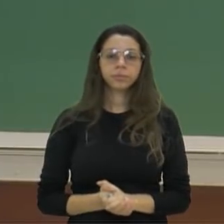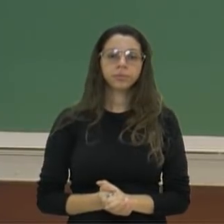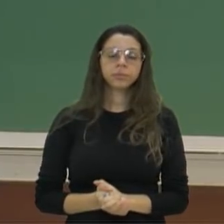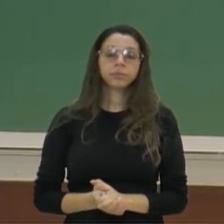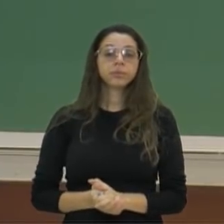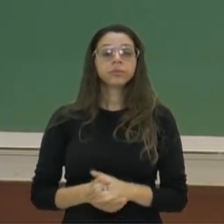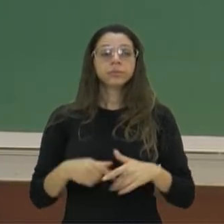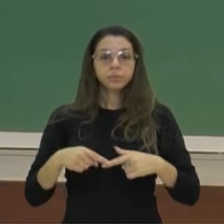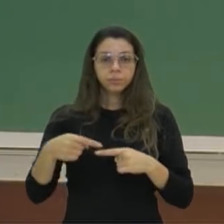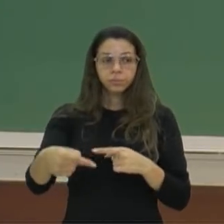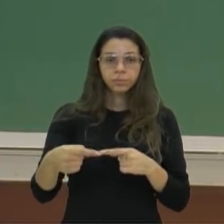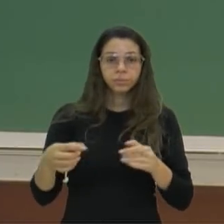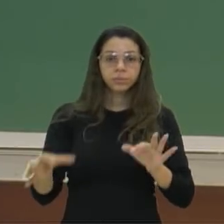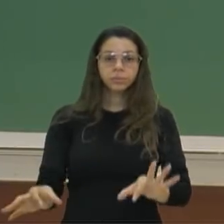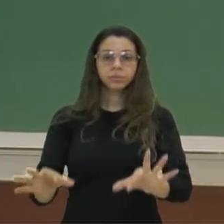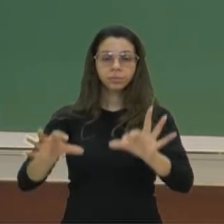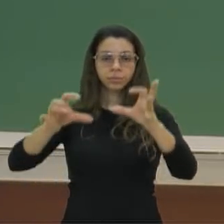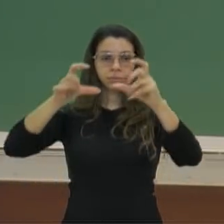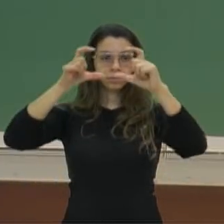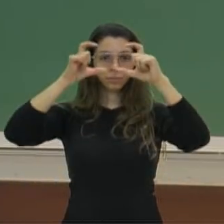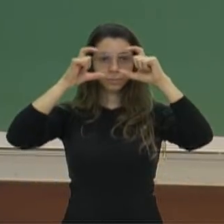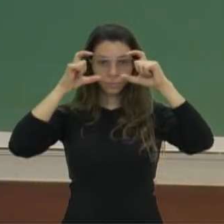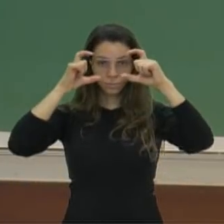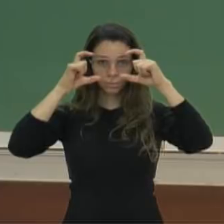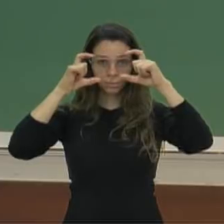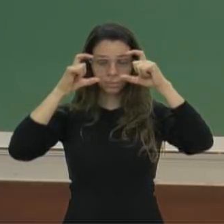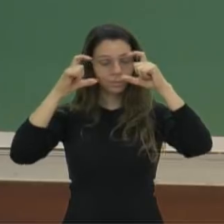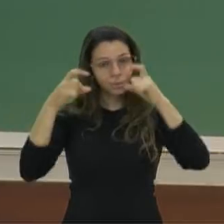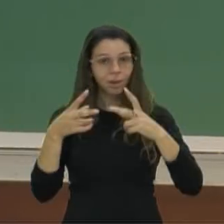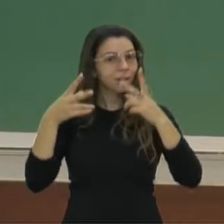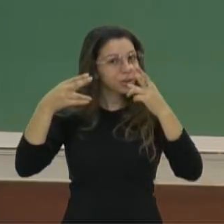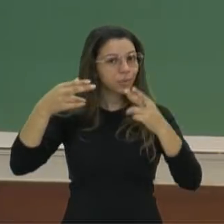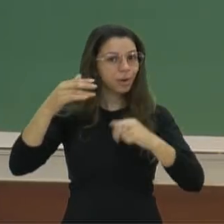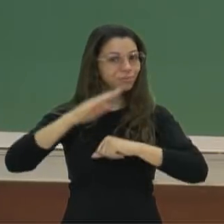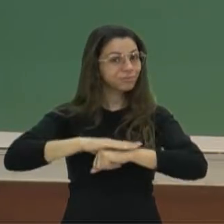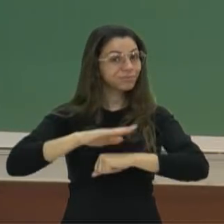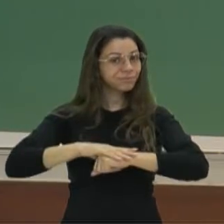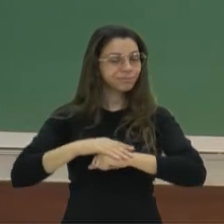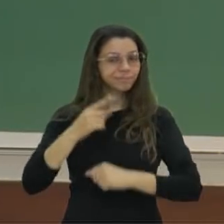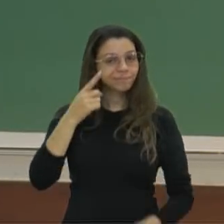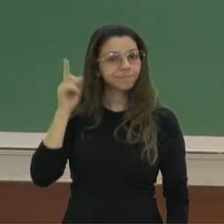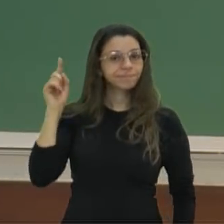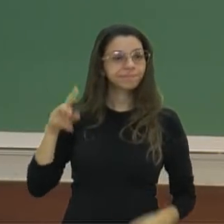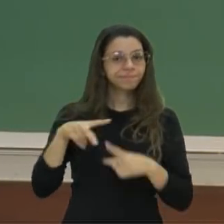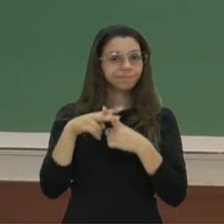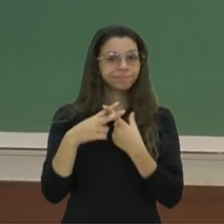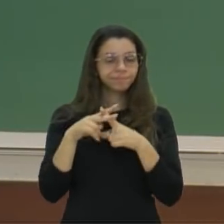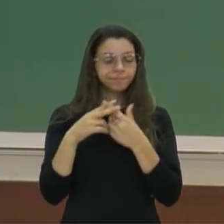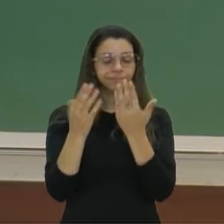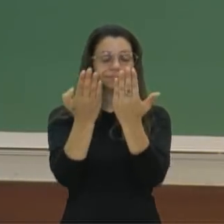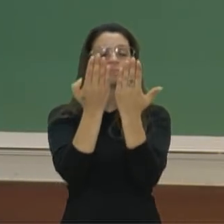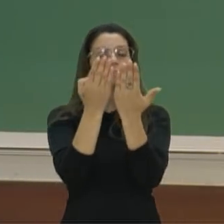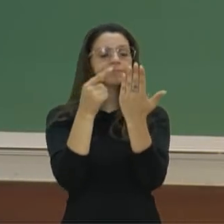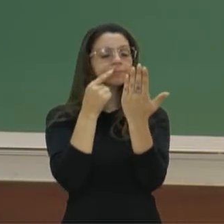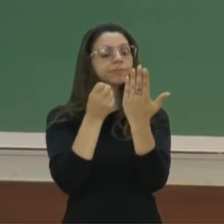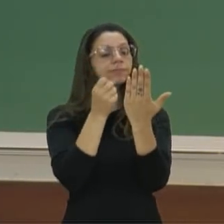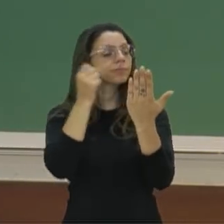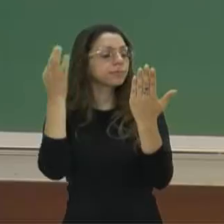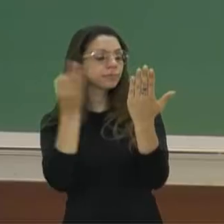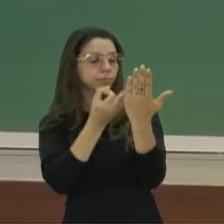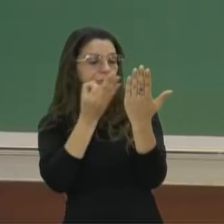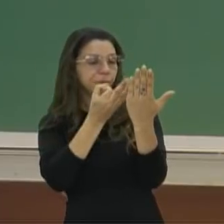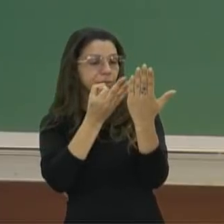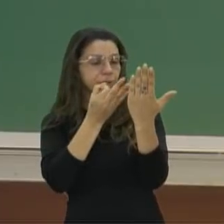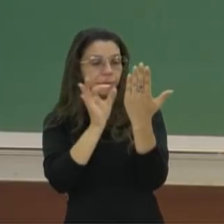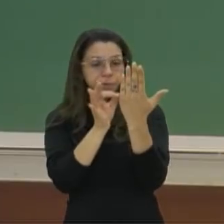um óculos, uma lente, como é o meu caso, vai corrigir isso. Continuo vendo bem perto.